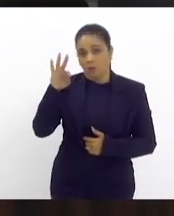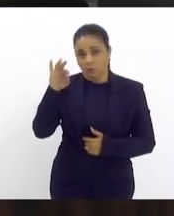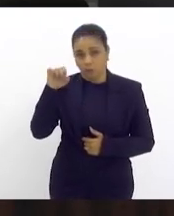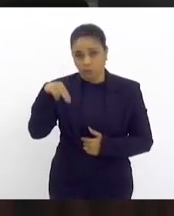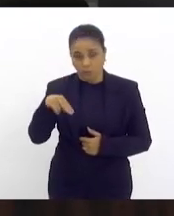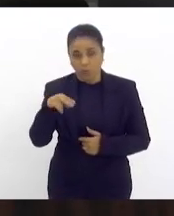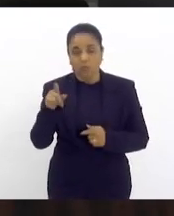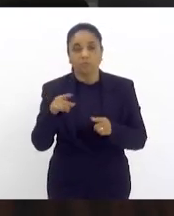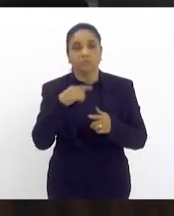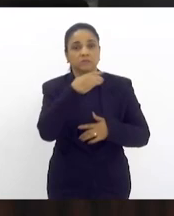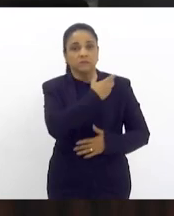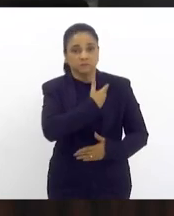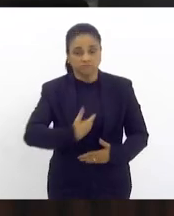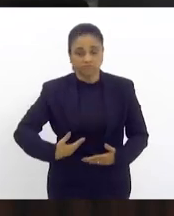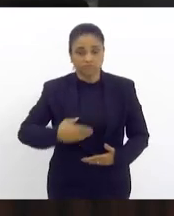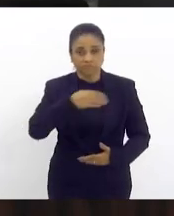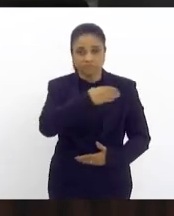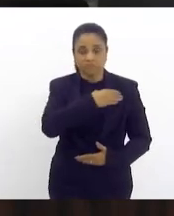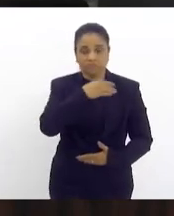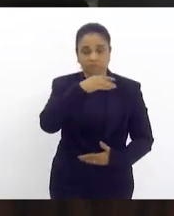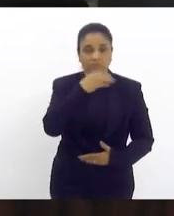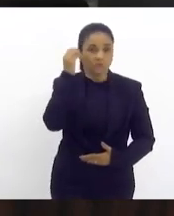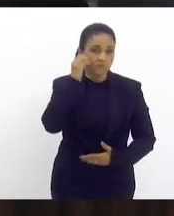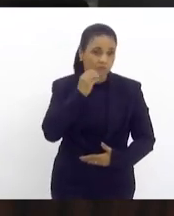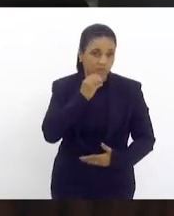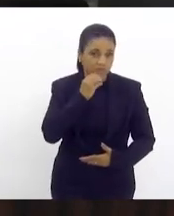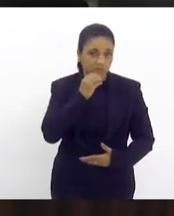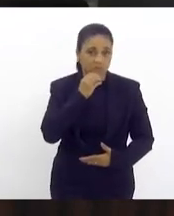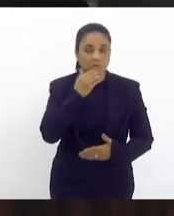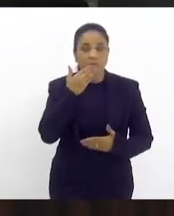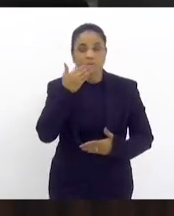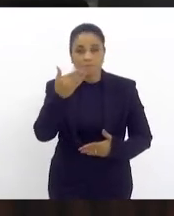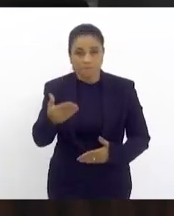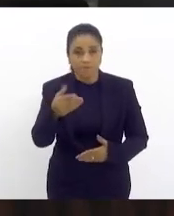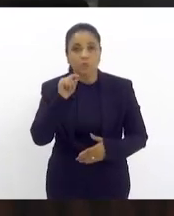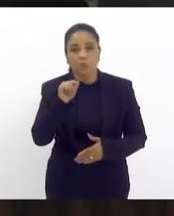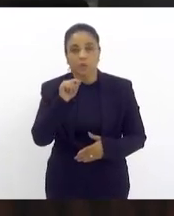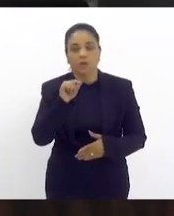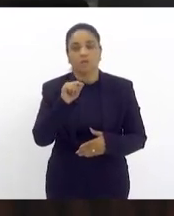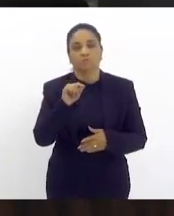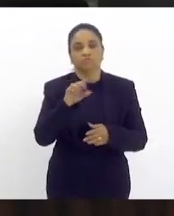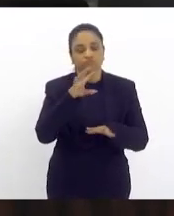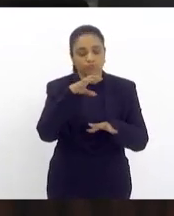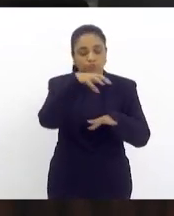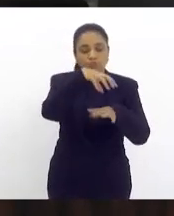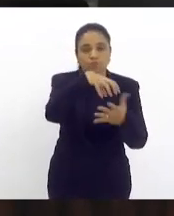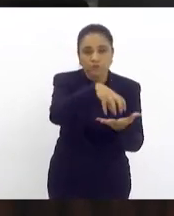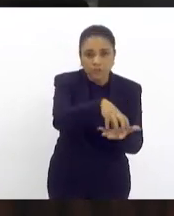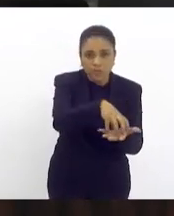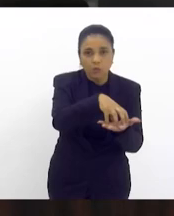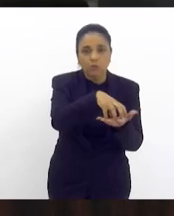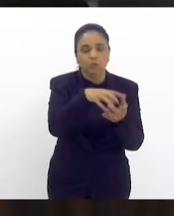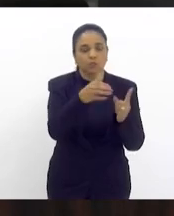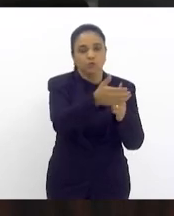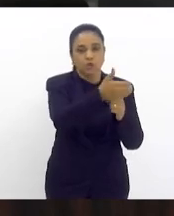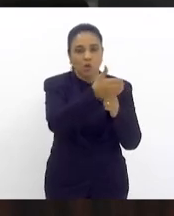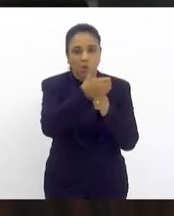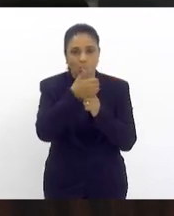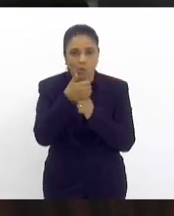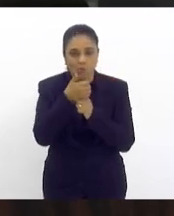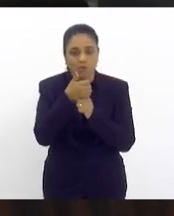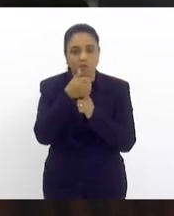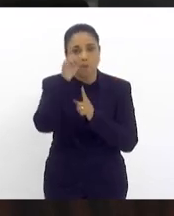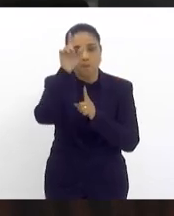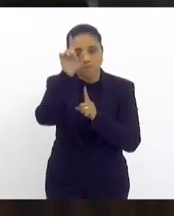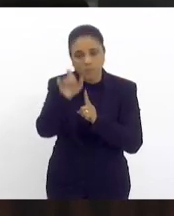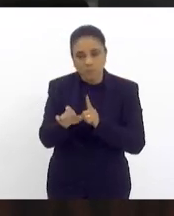Senhor governador do Estado do Rio de Janeiro seu Cláudio Castro a instalação de um centro de acolhimento a